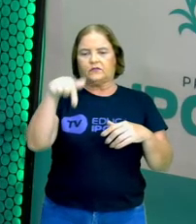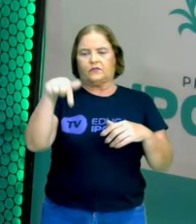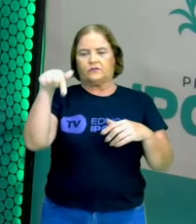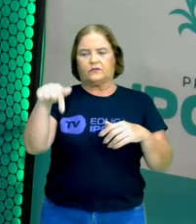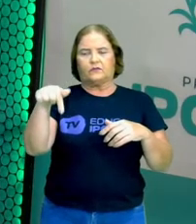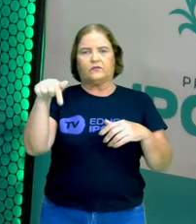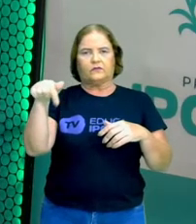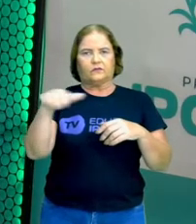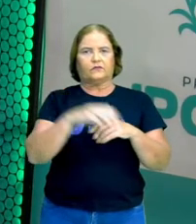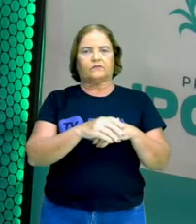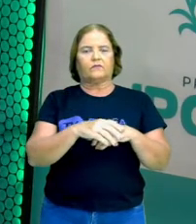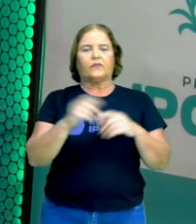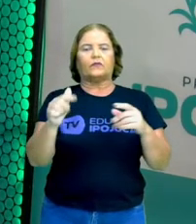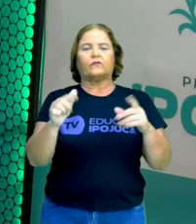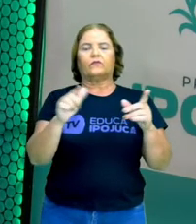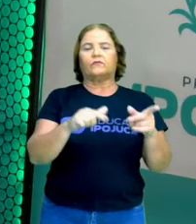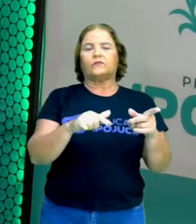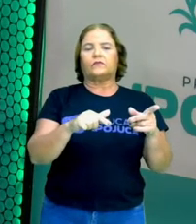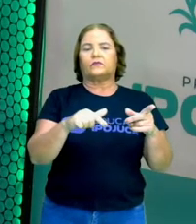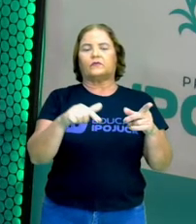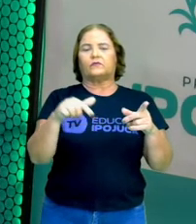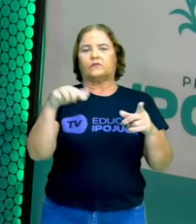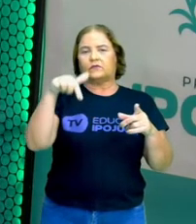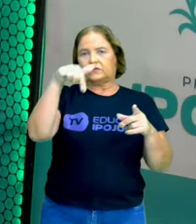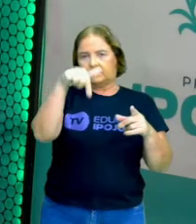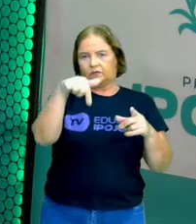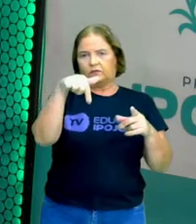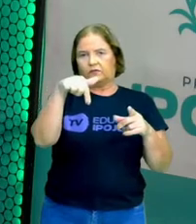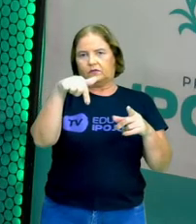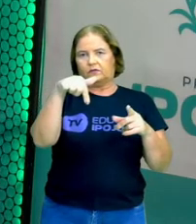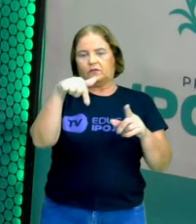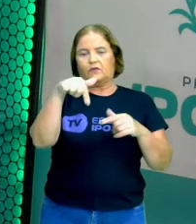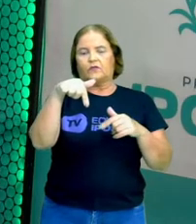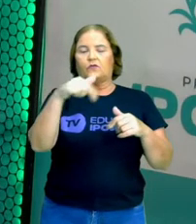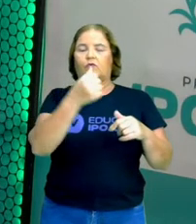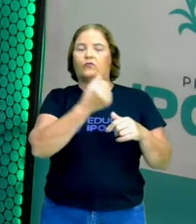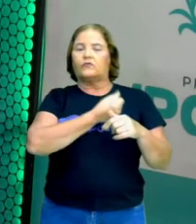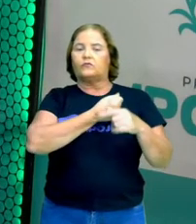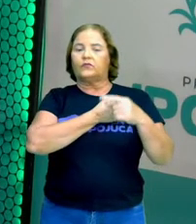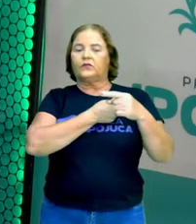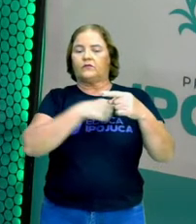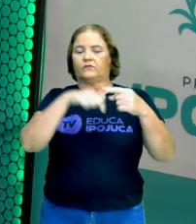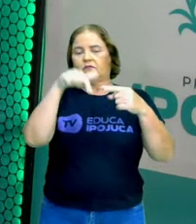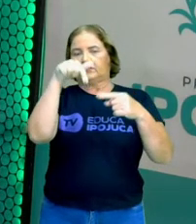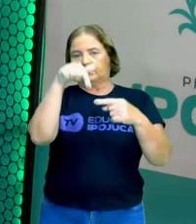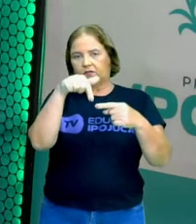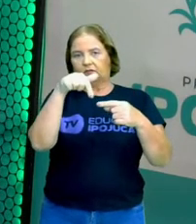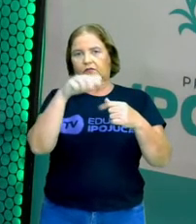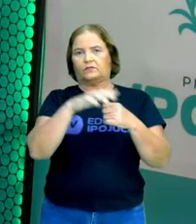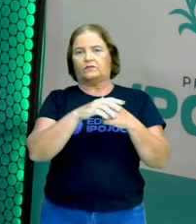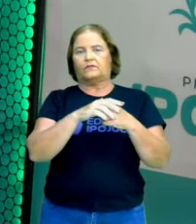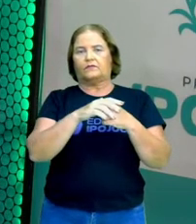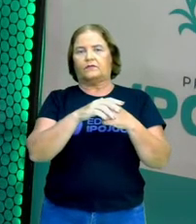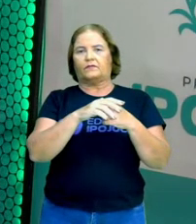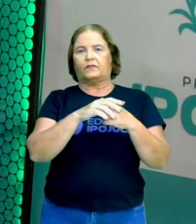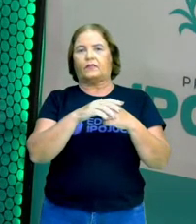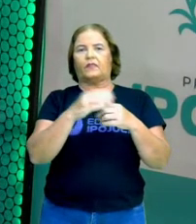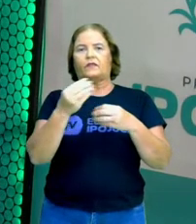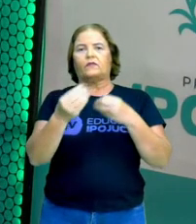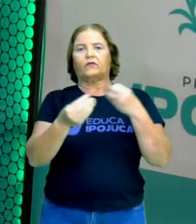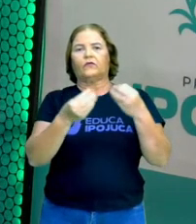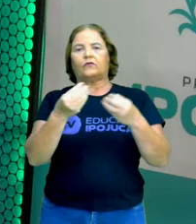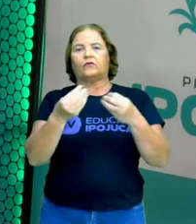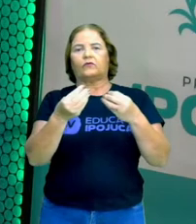0,7777. O período é 7. Então, o numerador já vai ser 7. E, como